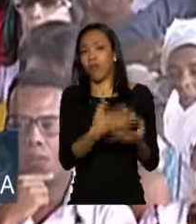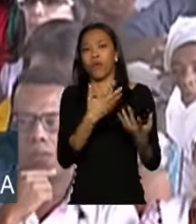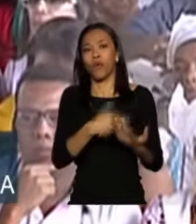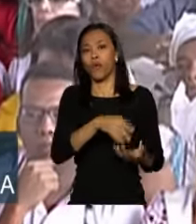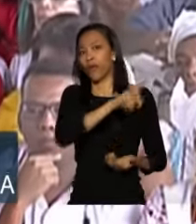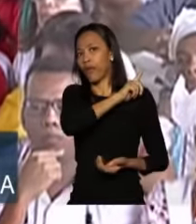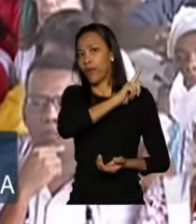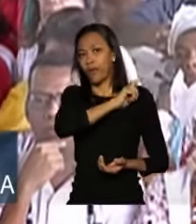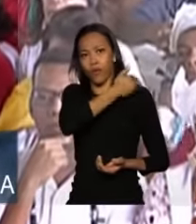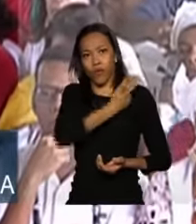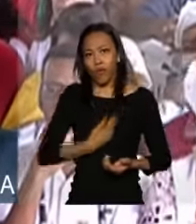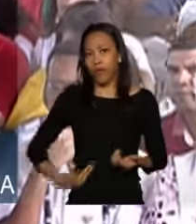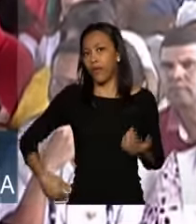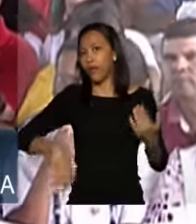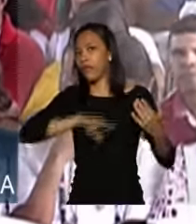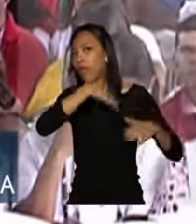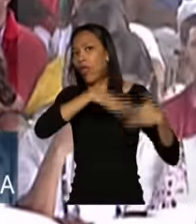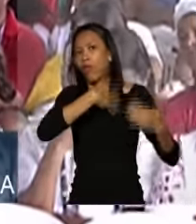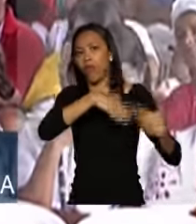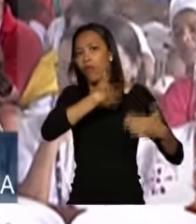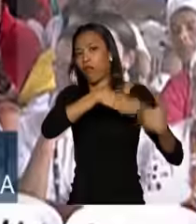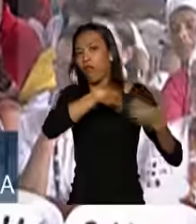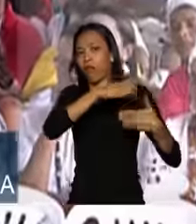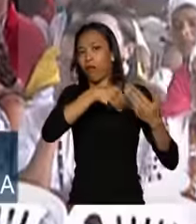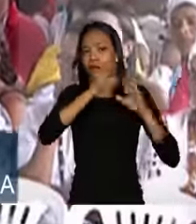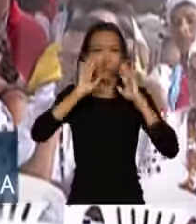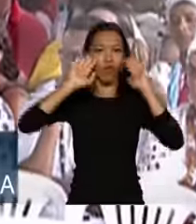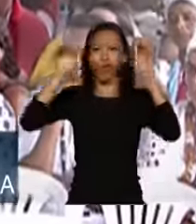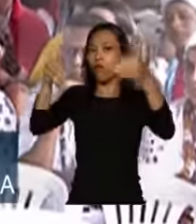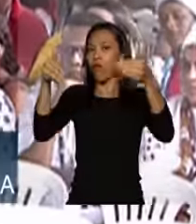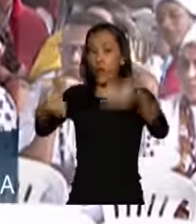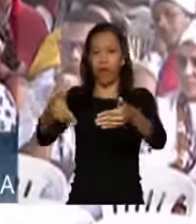voltados para as elites. O reconhecimento do